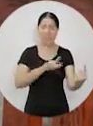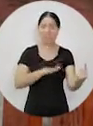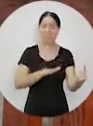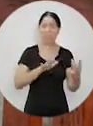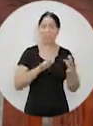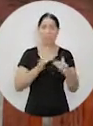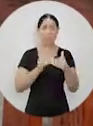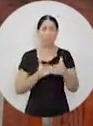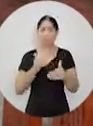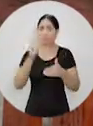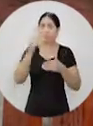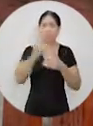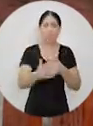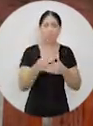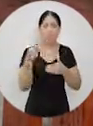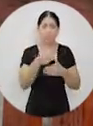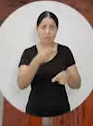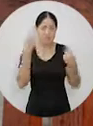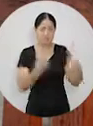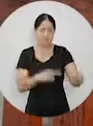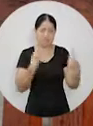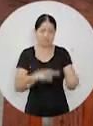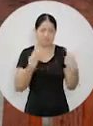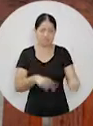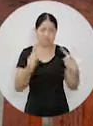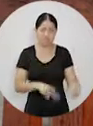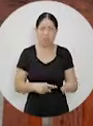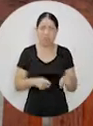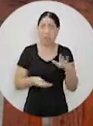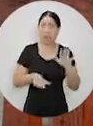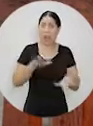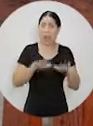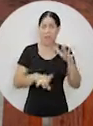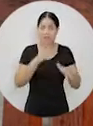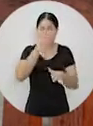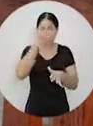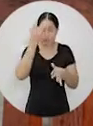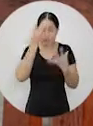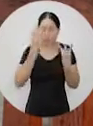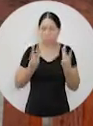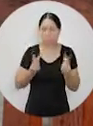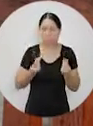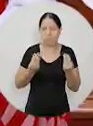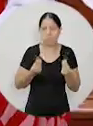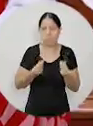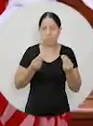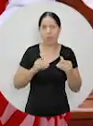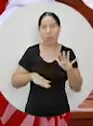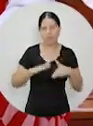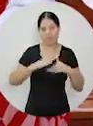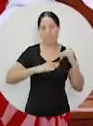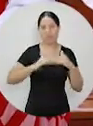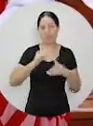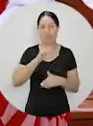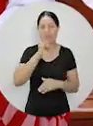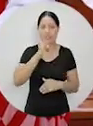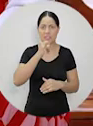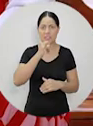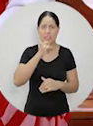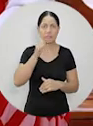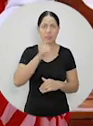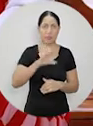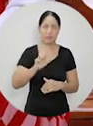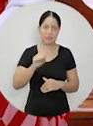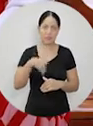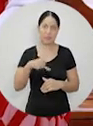frente, a ponta de lança. Então, ele é o primeiro a ser atacado e muitos ficam fragilizados, né? Como aconteceu, por exemplo, no caso